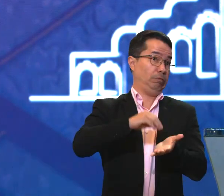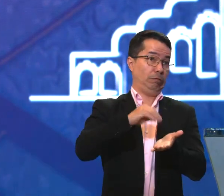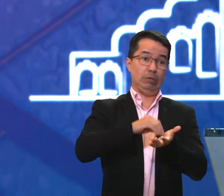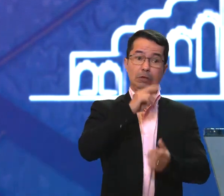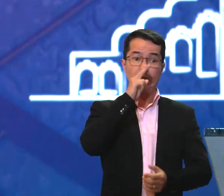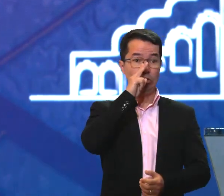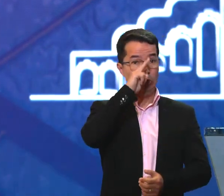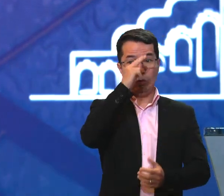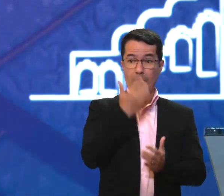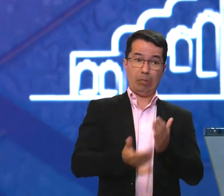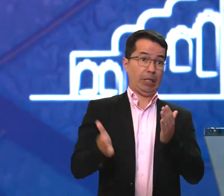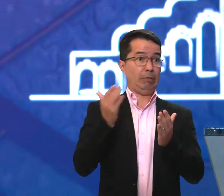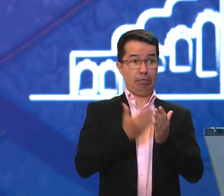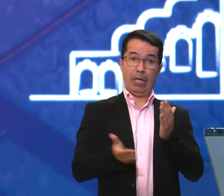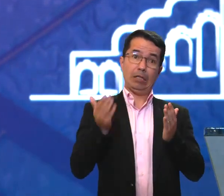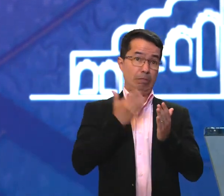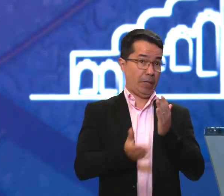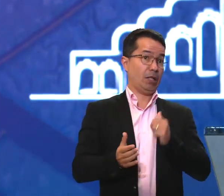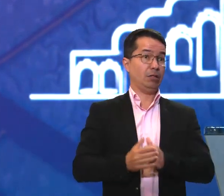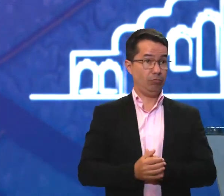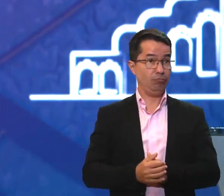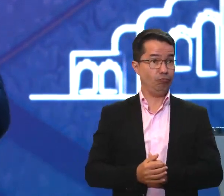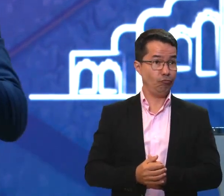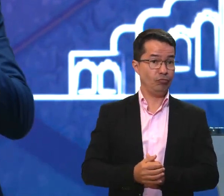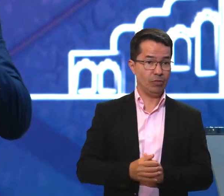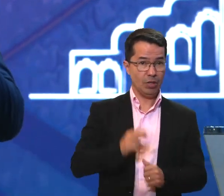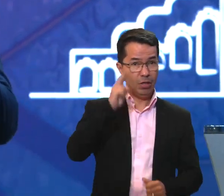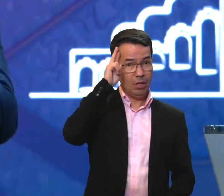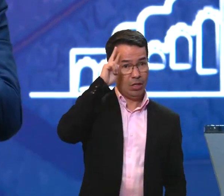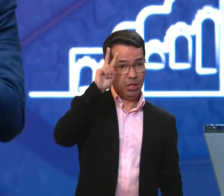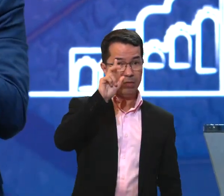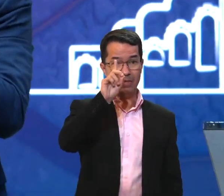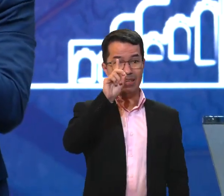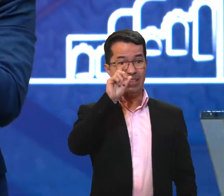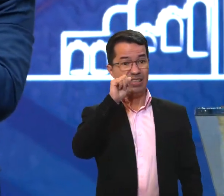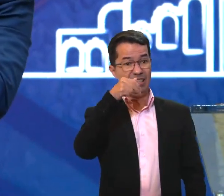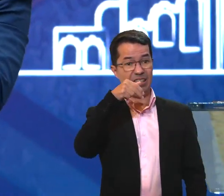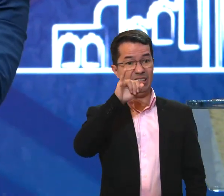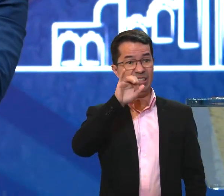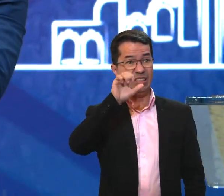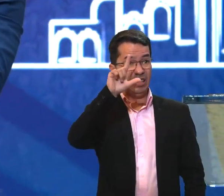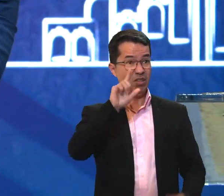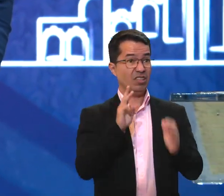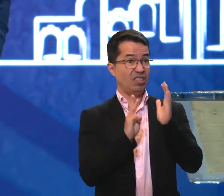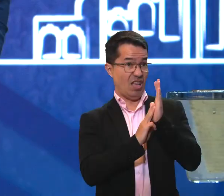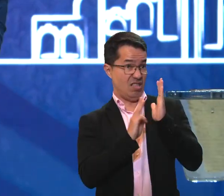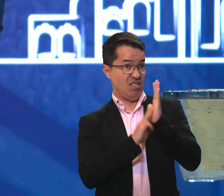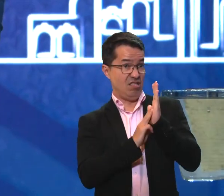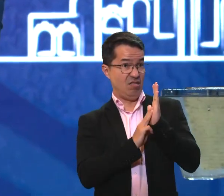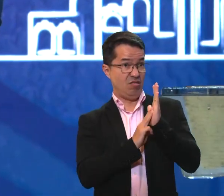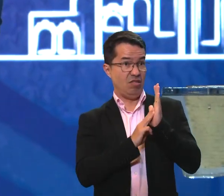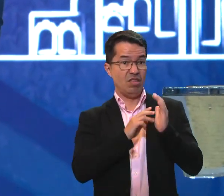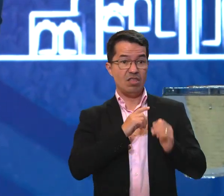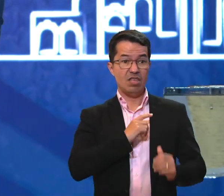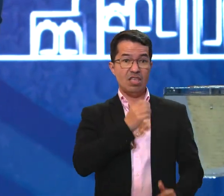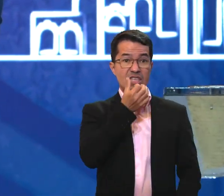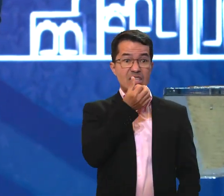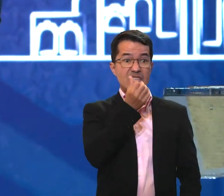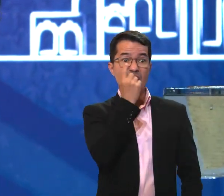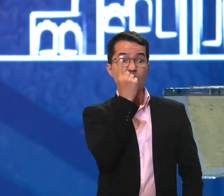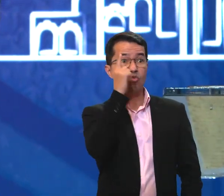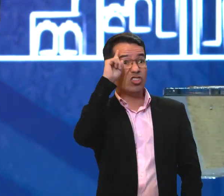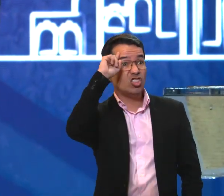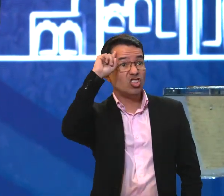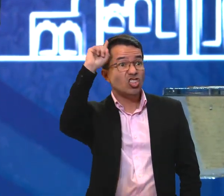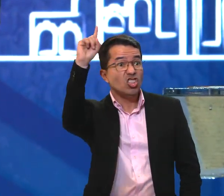ficou 21 dias em jejum, e a Bíblia revela para nós o que aconteceu. Um principado, um poder espiritual